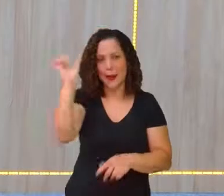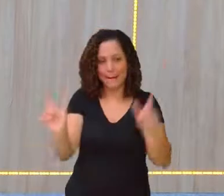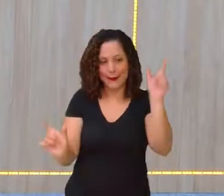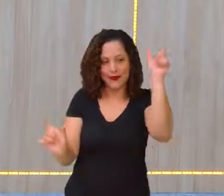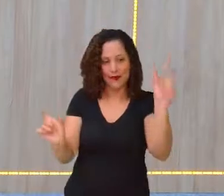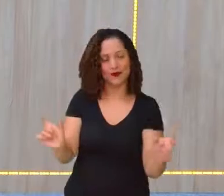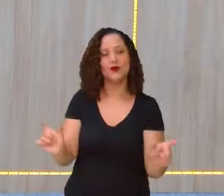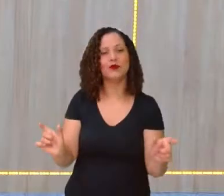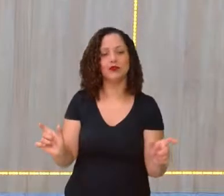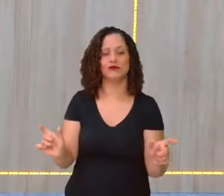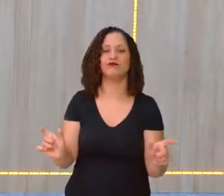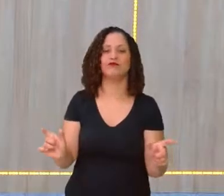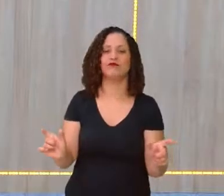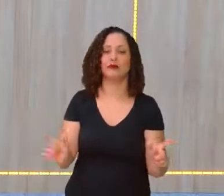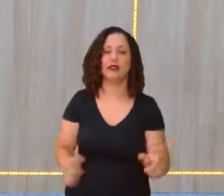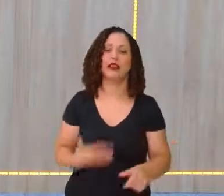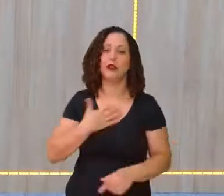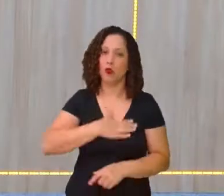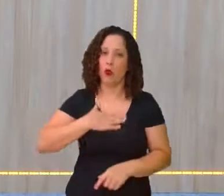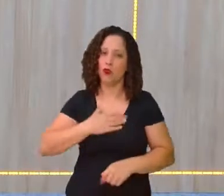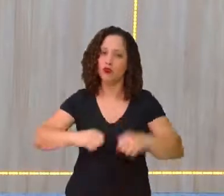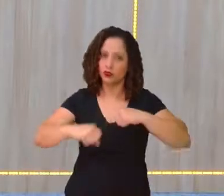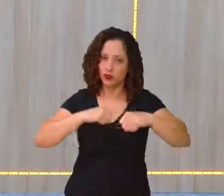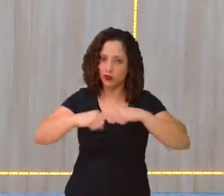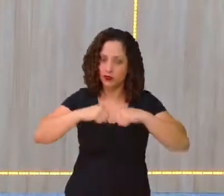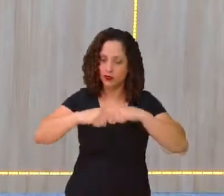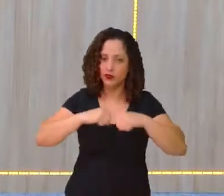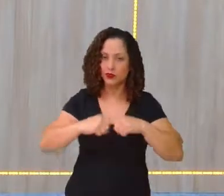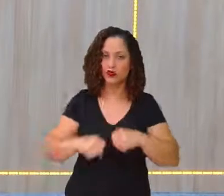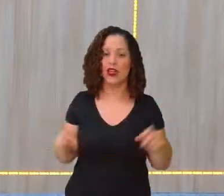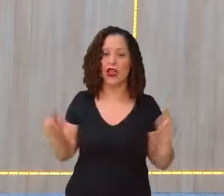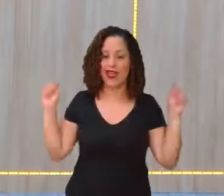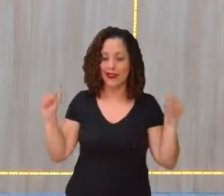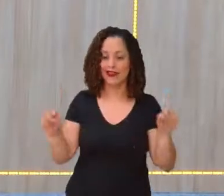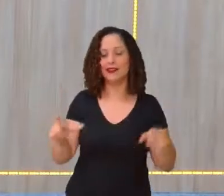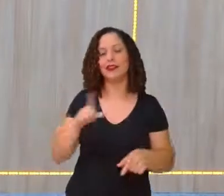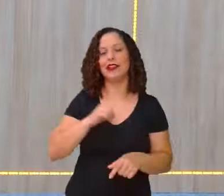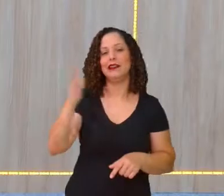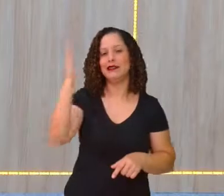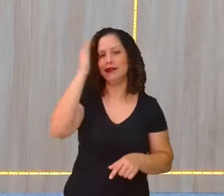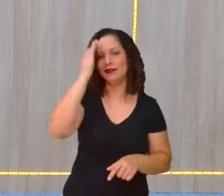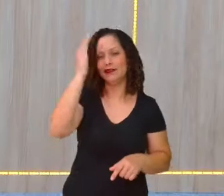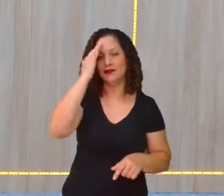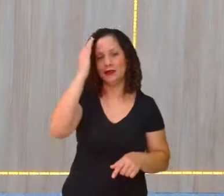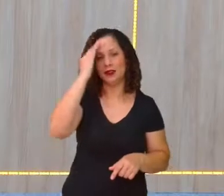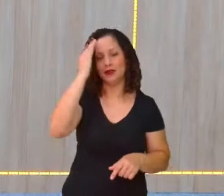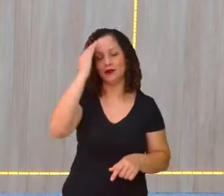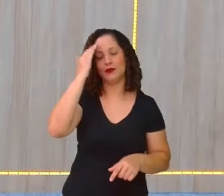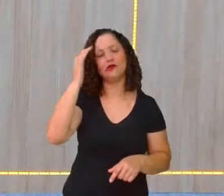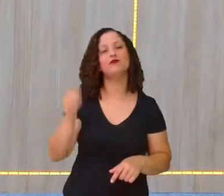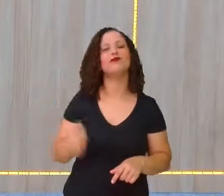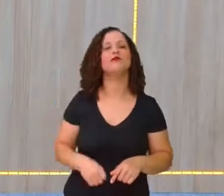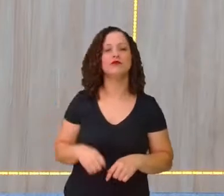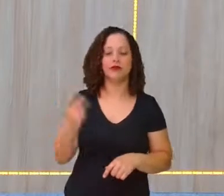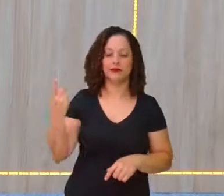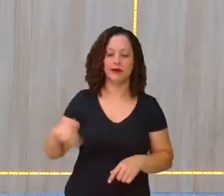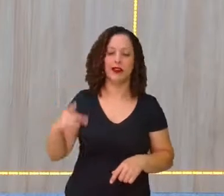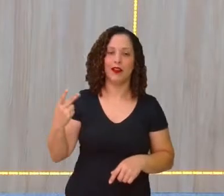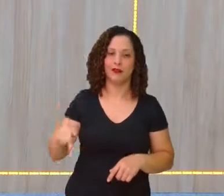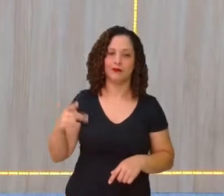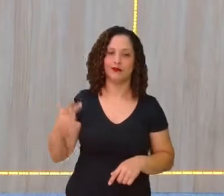daquele atleta ou um praticante qualquer, o entendimento sobre a filosofia daquela